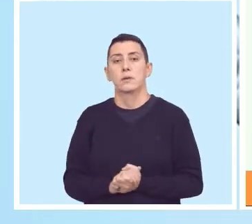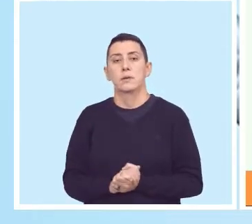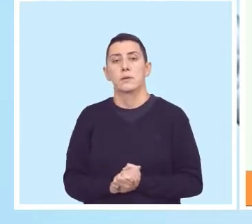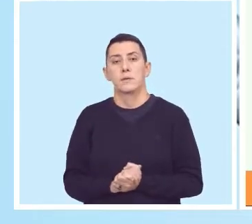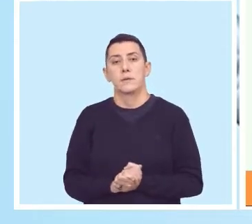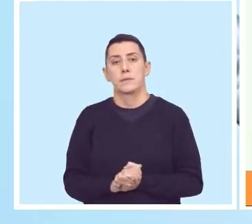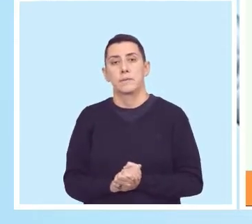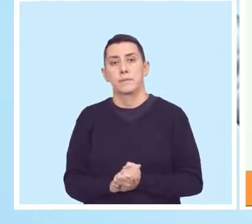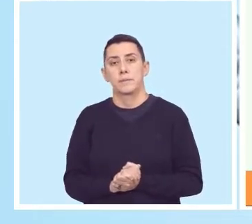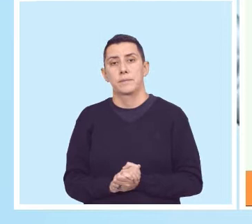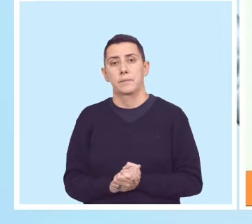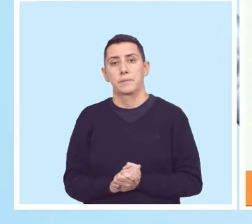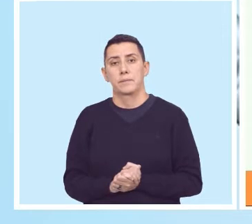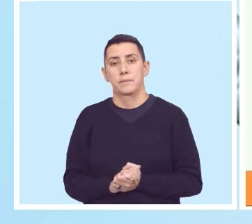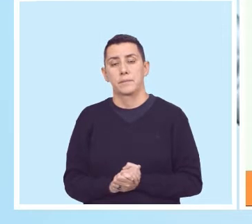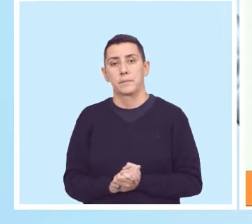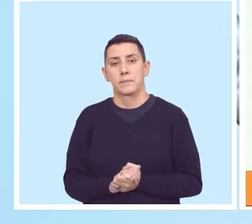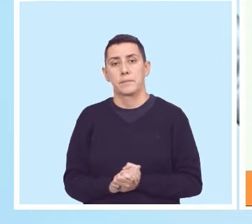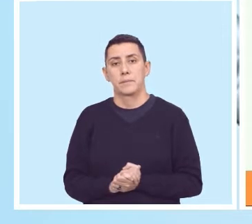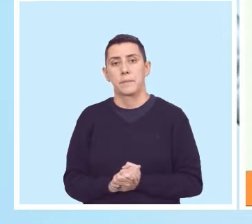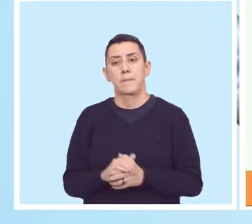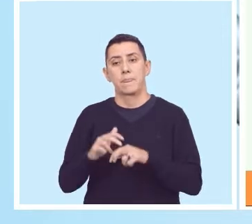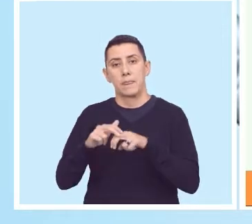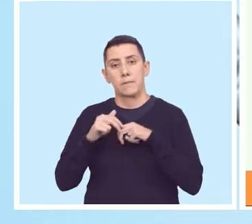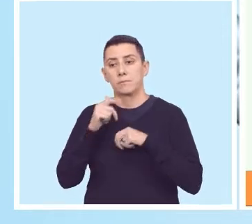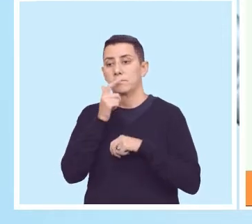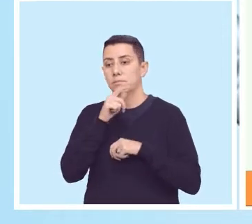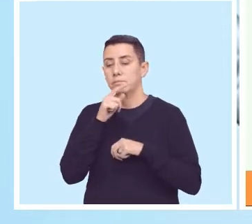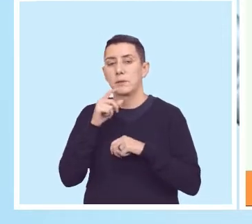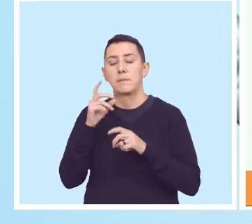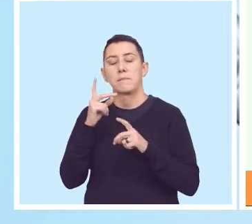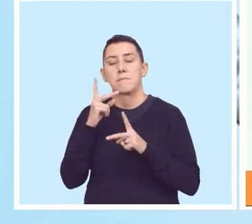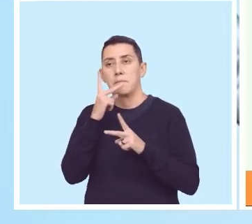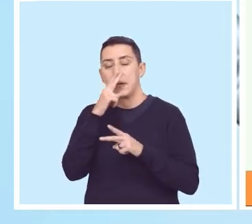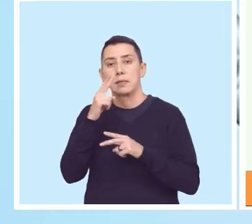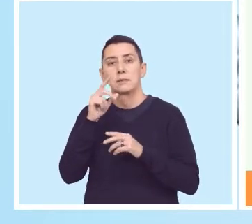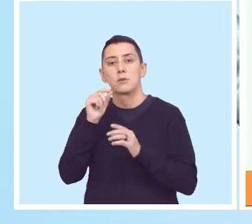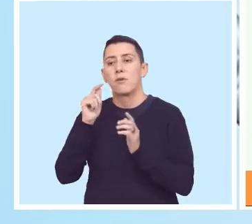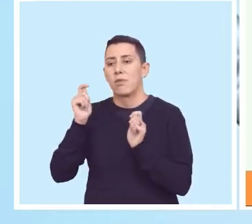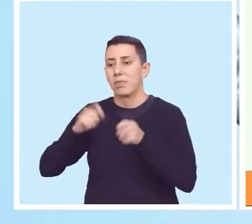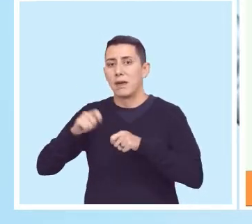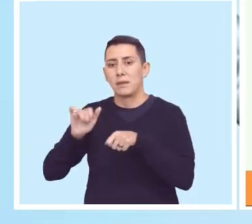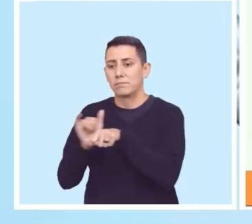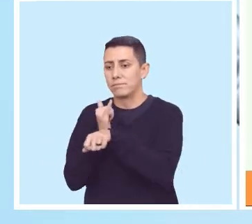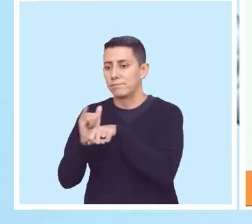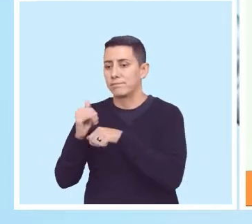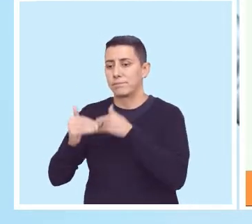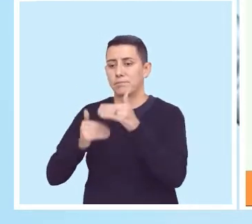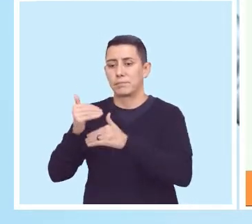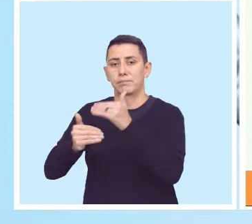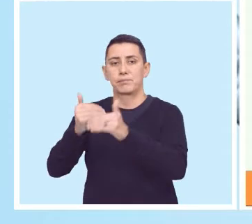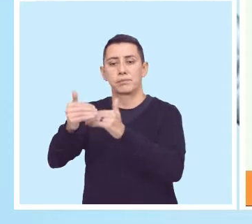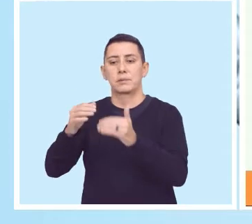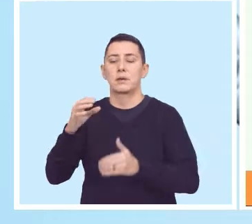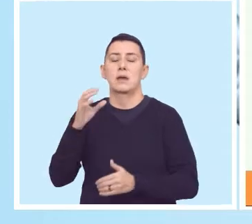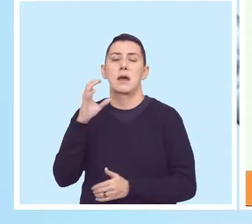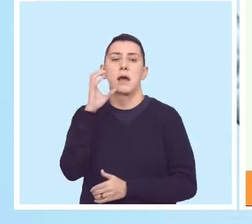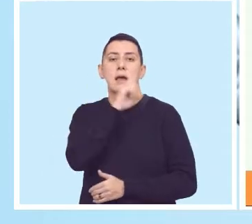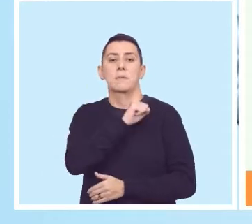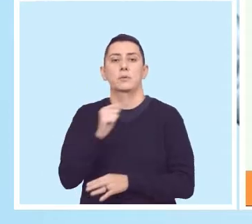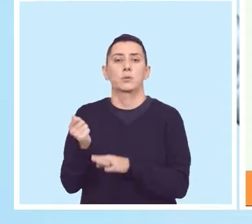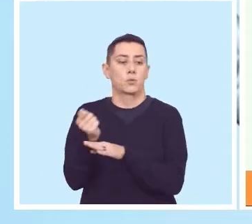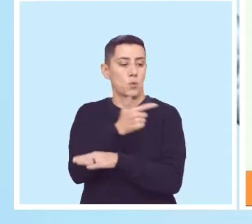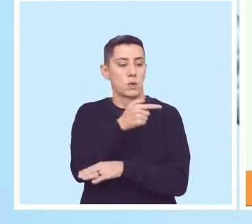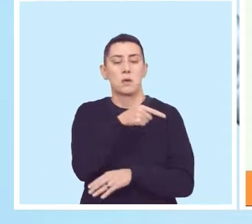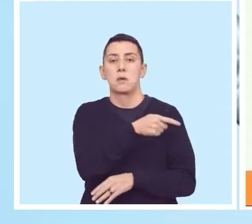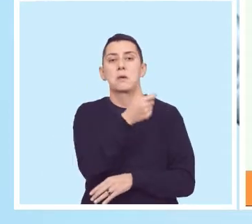forma, eliminar algumas etapas nesse processo de construção. E quando eu digo eliminar, na verdade, nós pulamos,